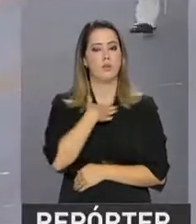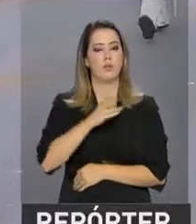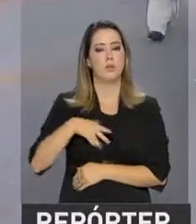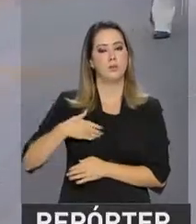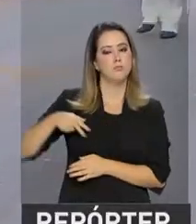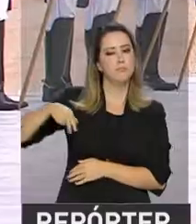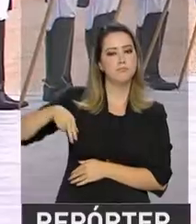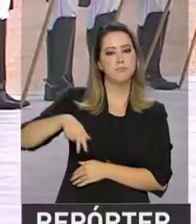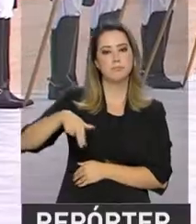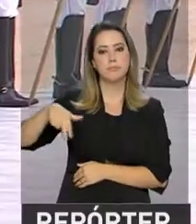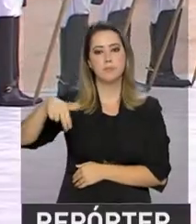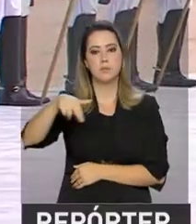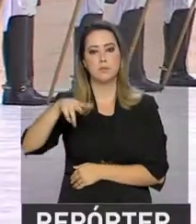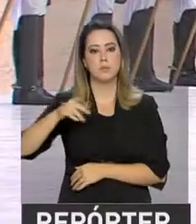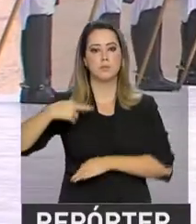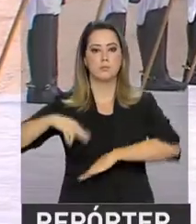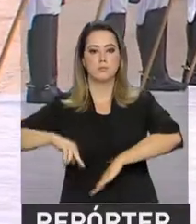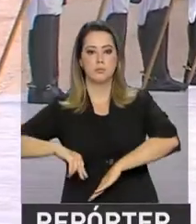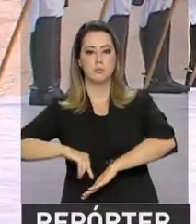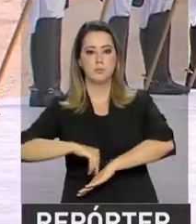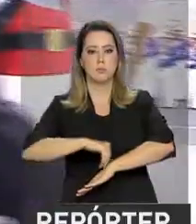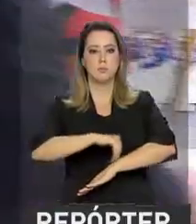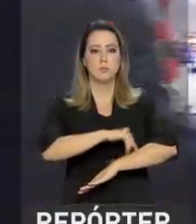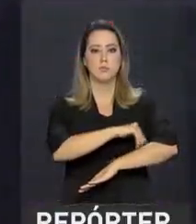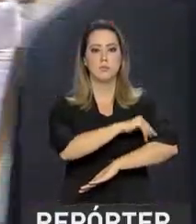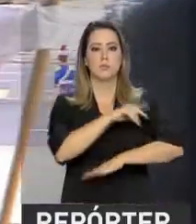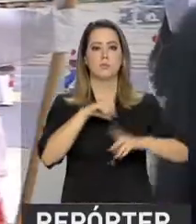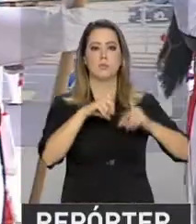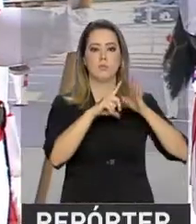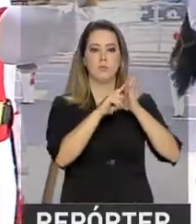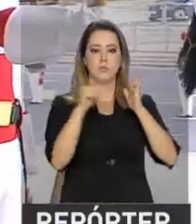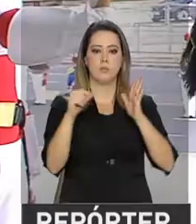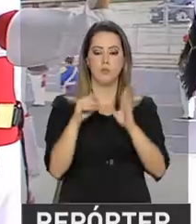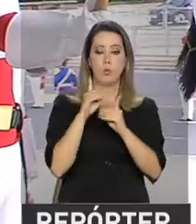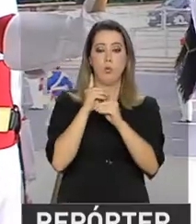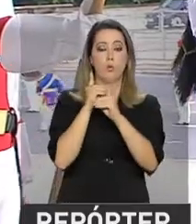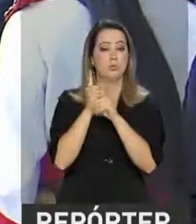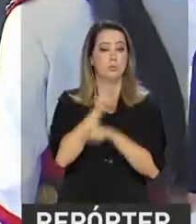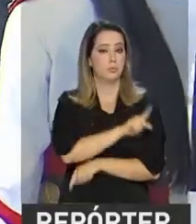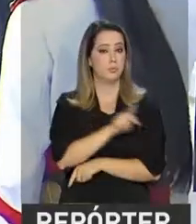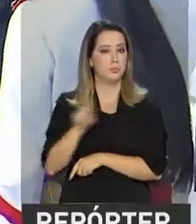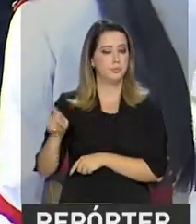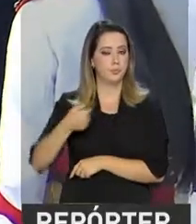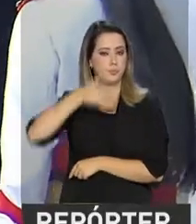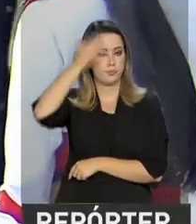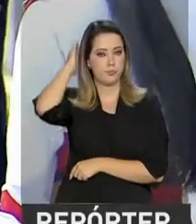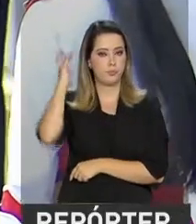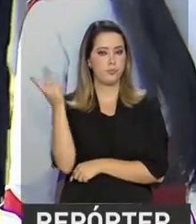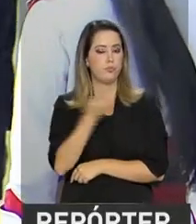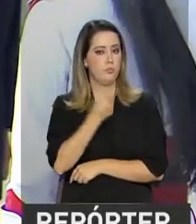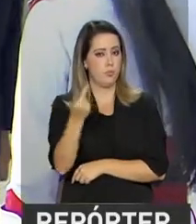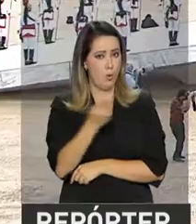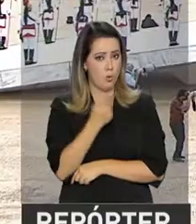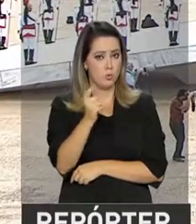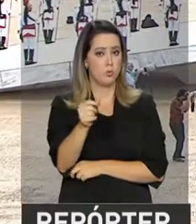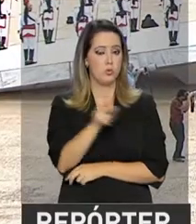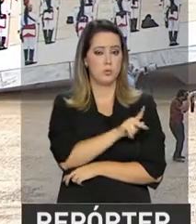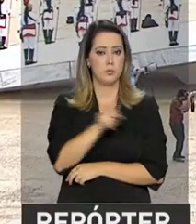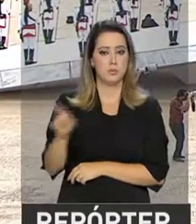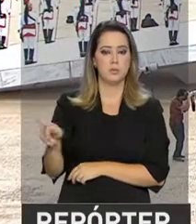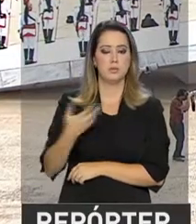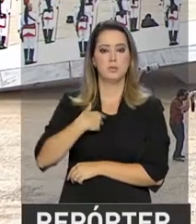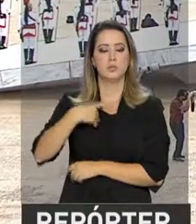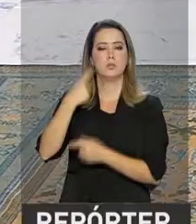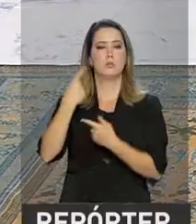da Independência e subiu à rampa do Planalto, onde foi recebido pelo presidente Michel Temer. Os dois presidentes ouviram